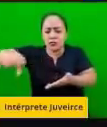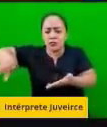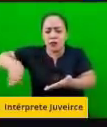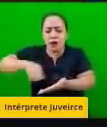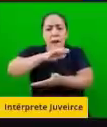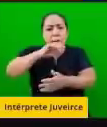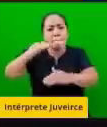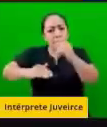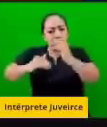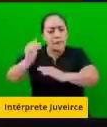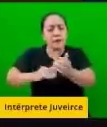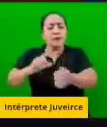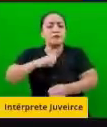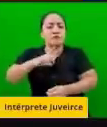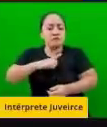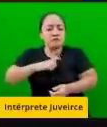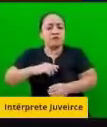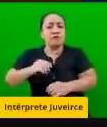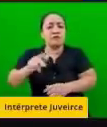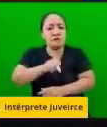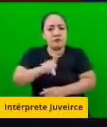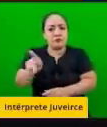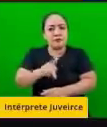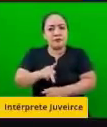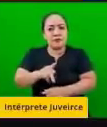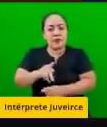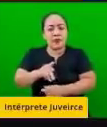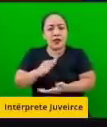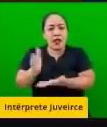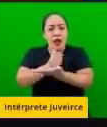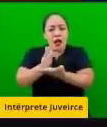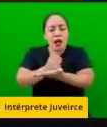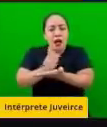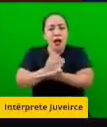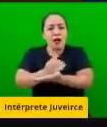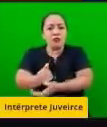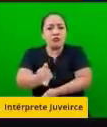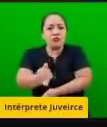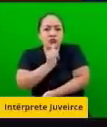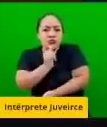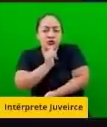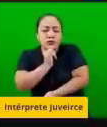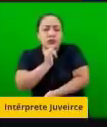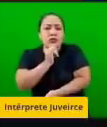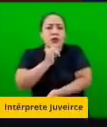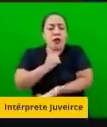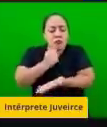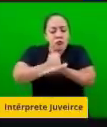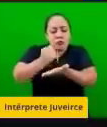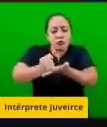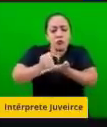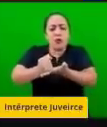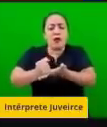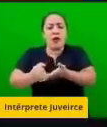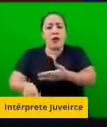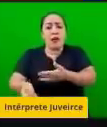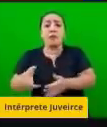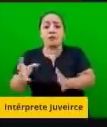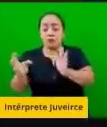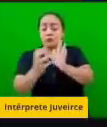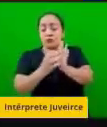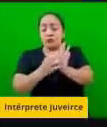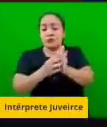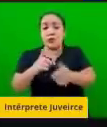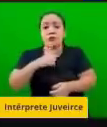buscar trabalhar alguns exemplos e algumas possibilidades para que os documentos históricos sejam abordados como um recurso